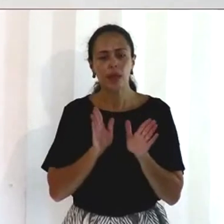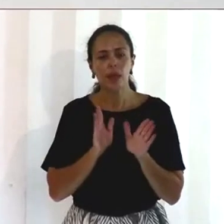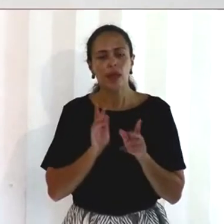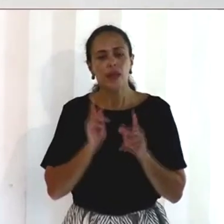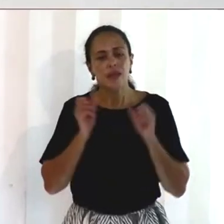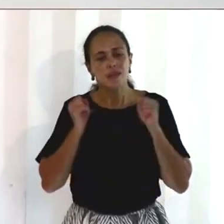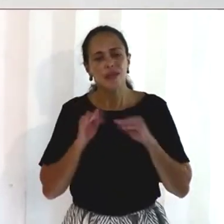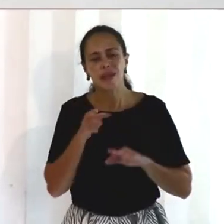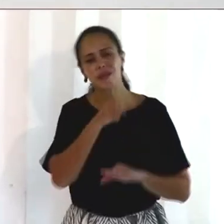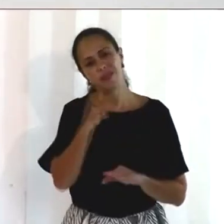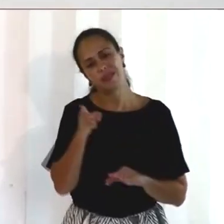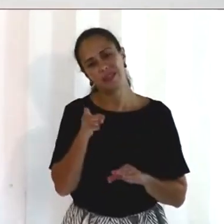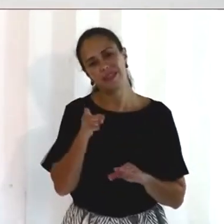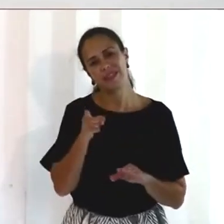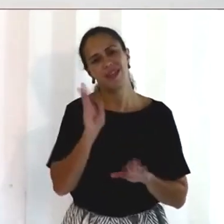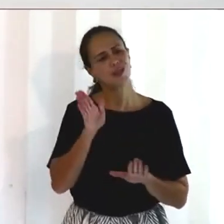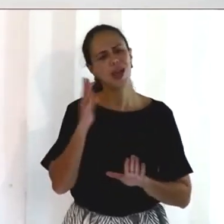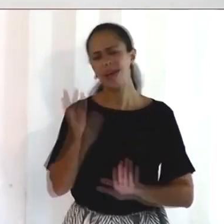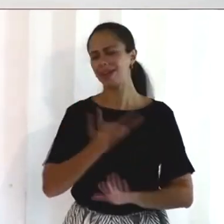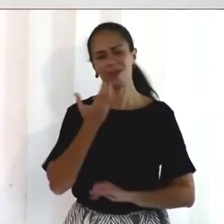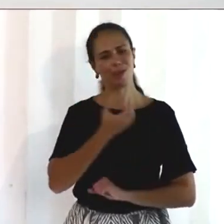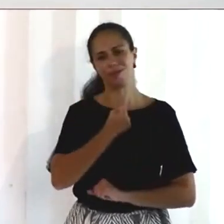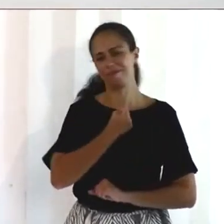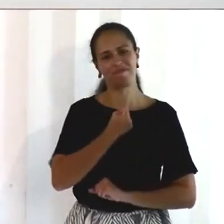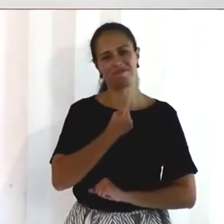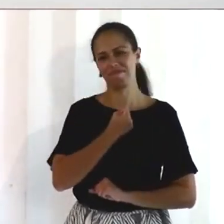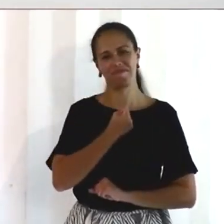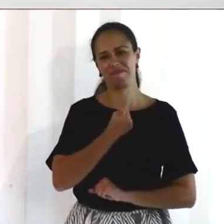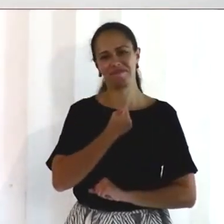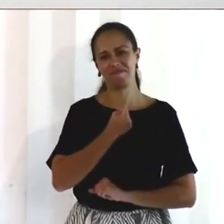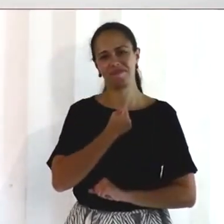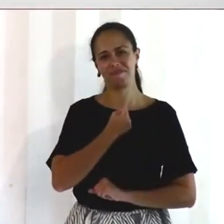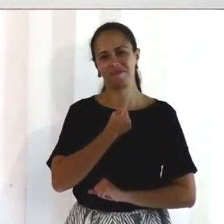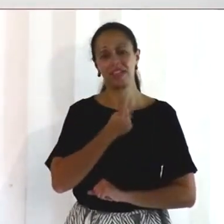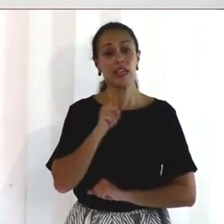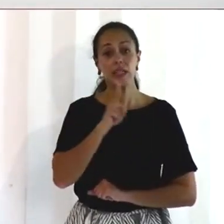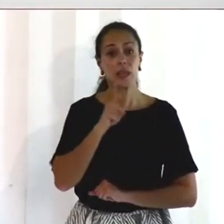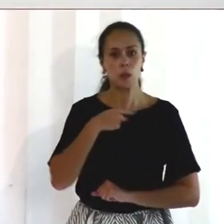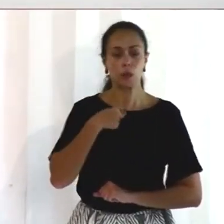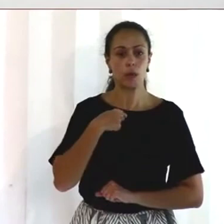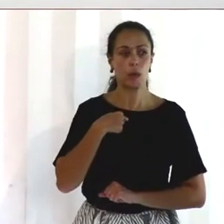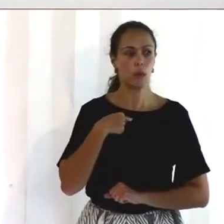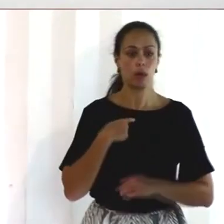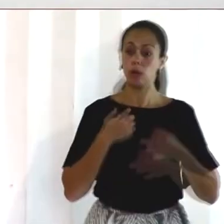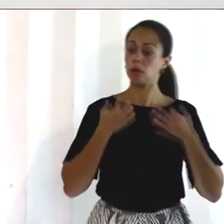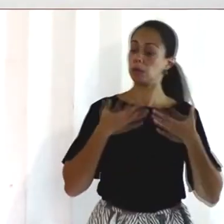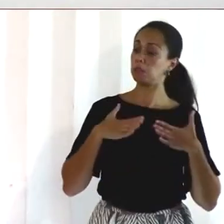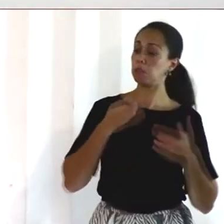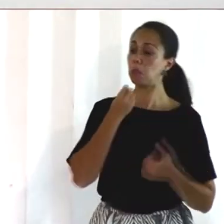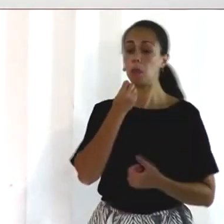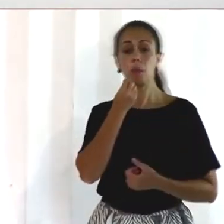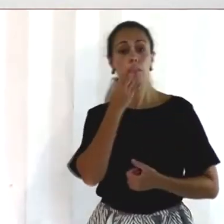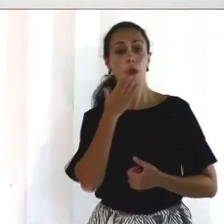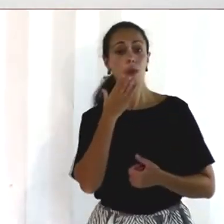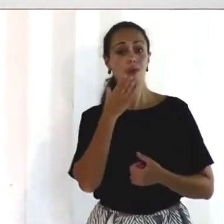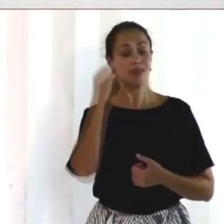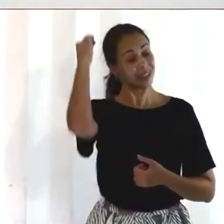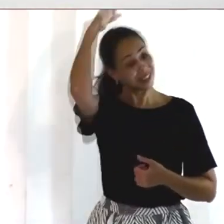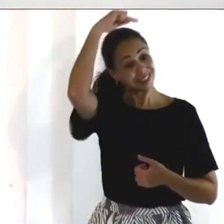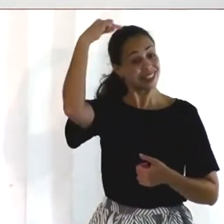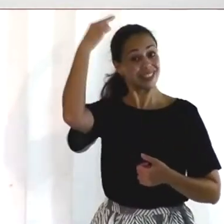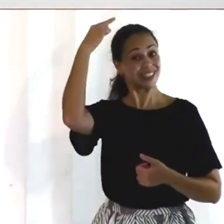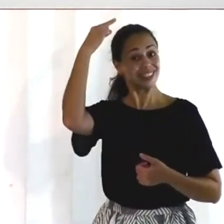santos para sermos salvos, nós somos salvos para sermos santos. Então, que o Senhor com a sua graça